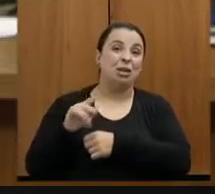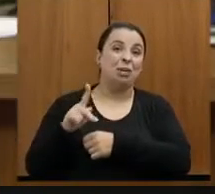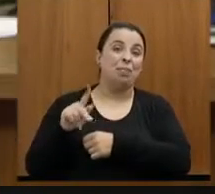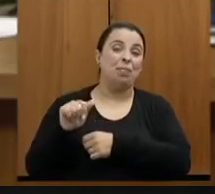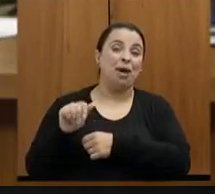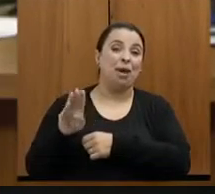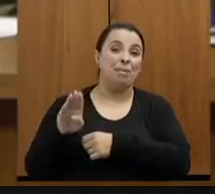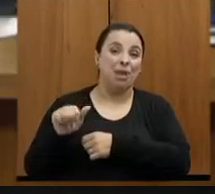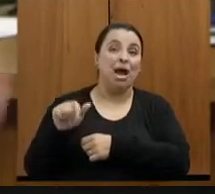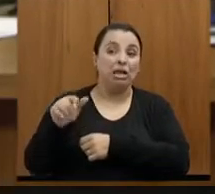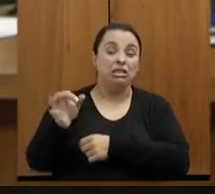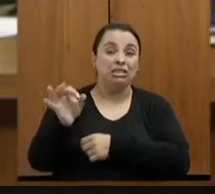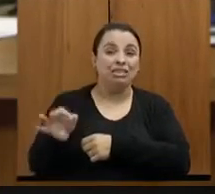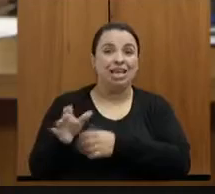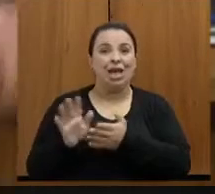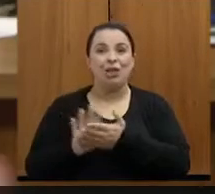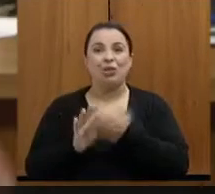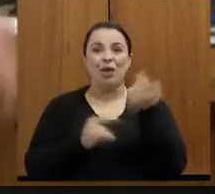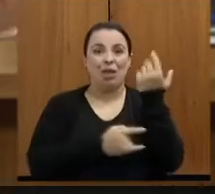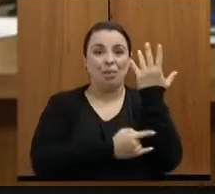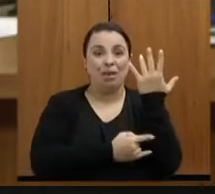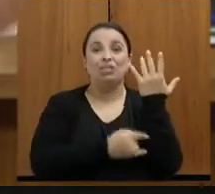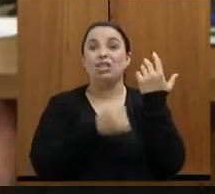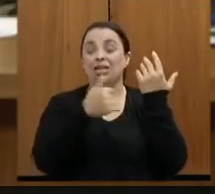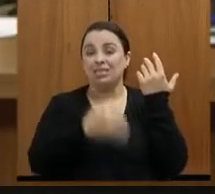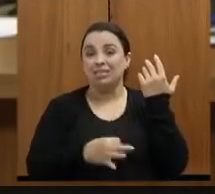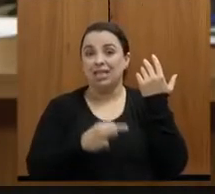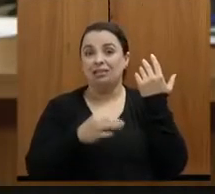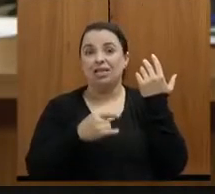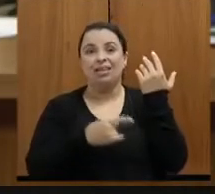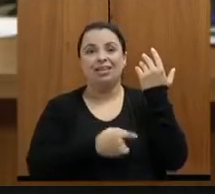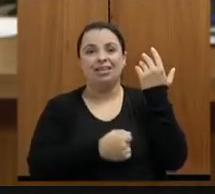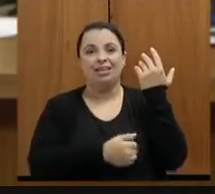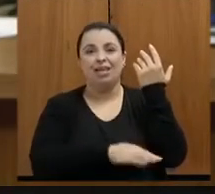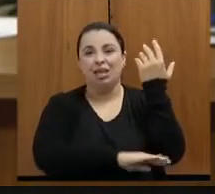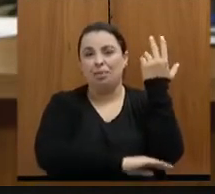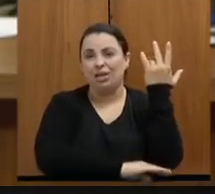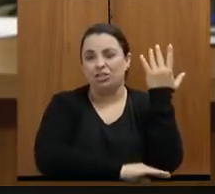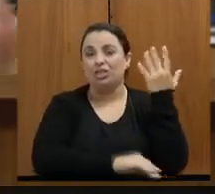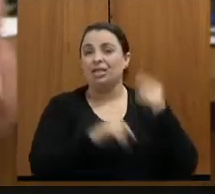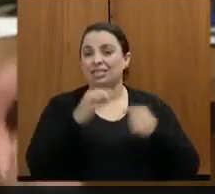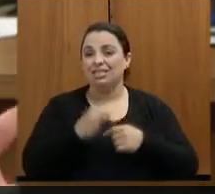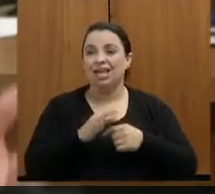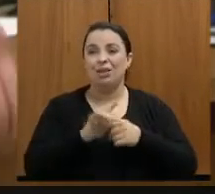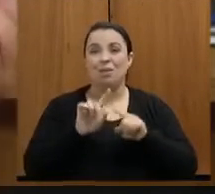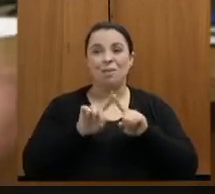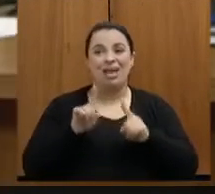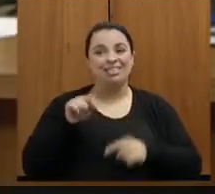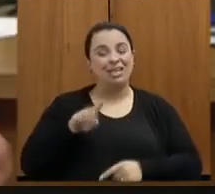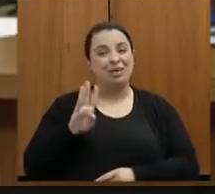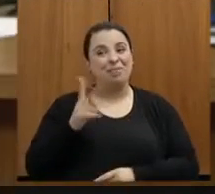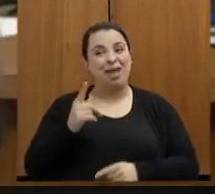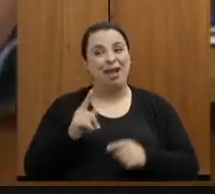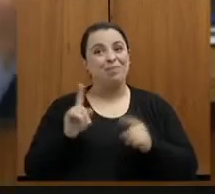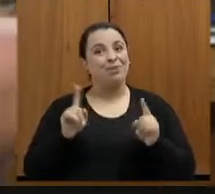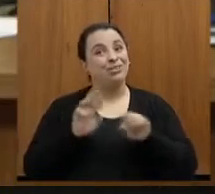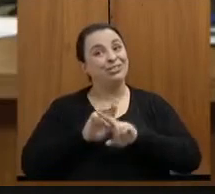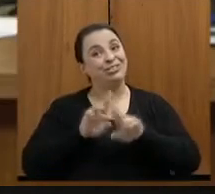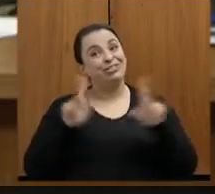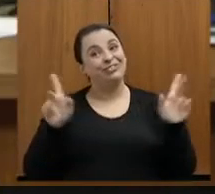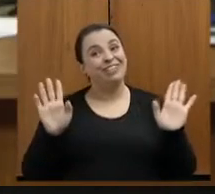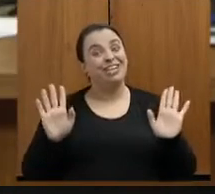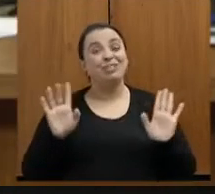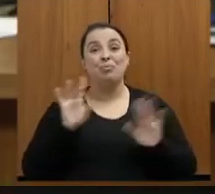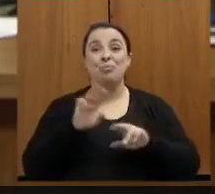também em Patinga, que vai dar certo também em Belo Horizonte, porque cada cartório acaba tendo seus entendimentos da legislação e a